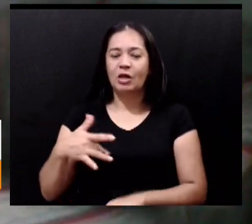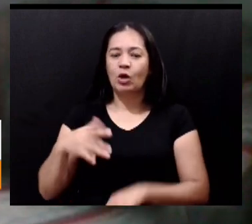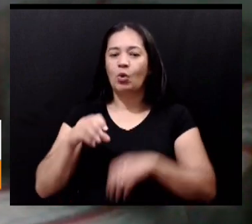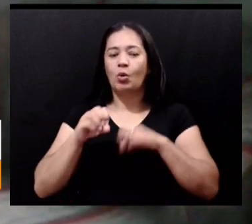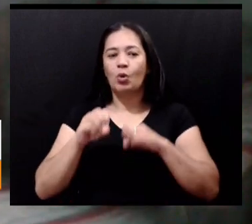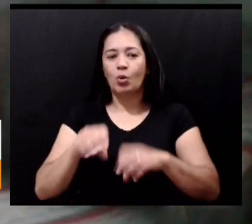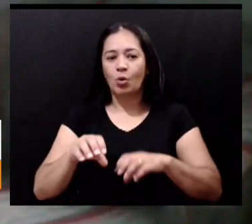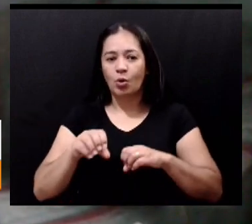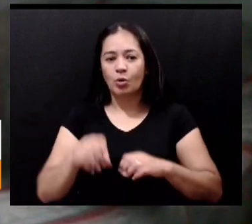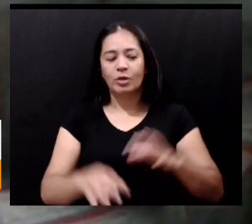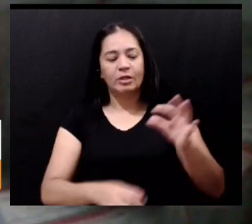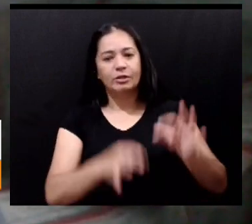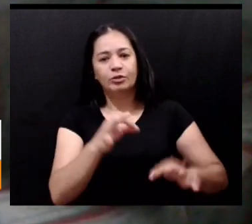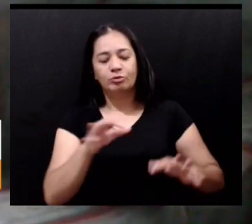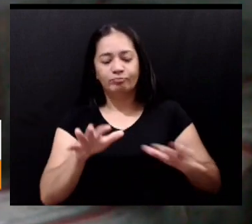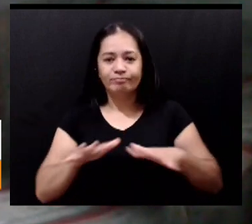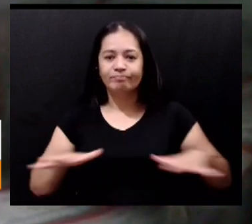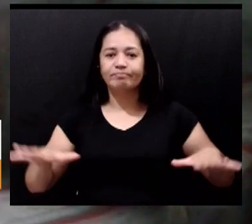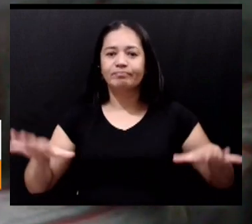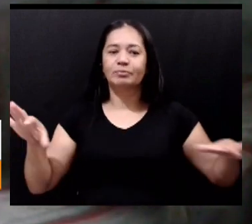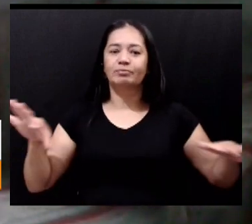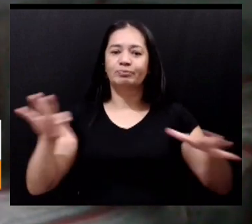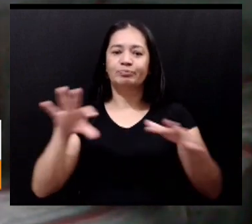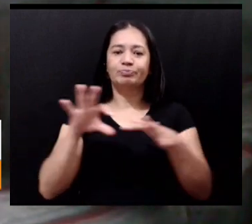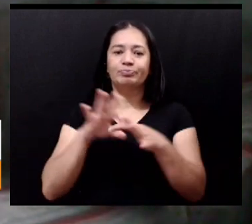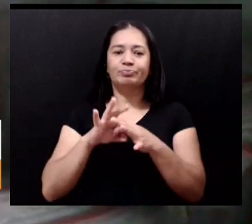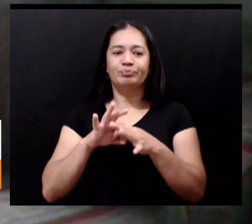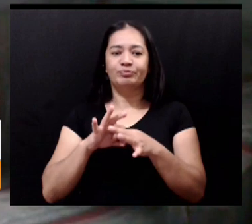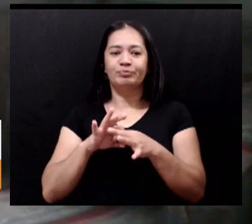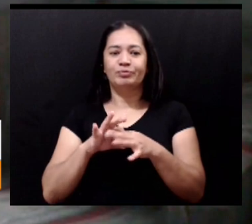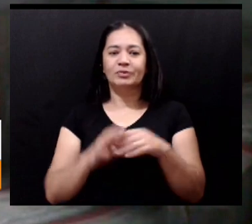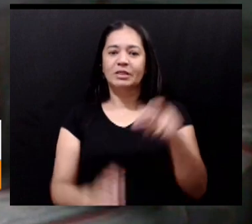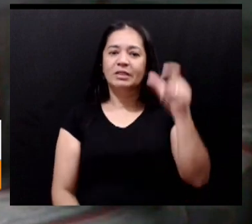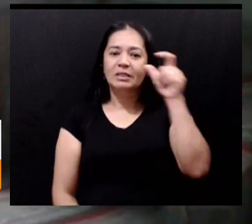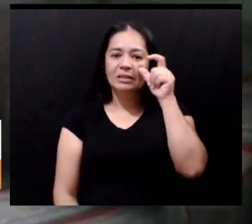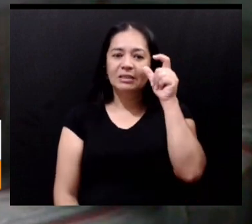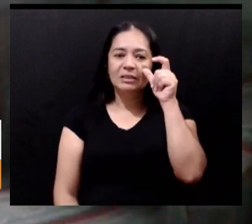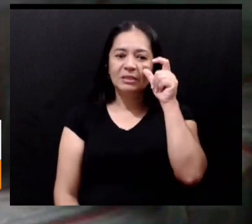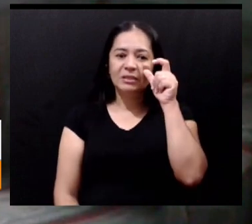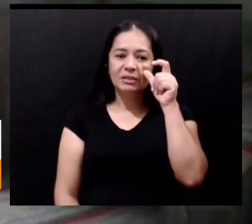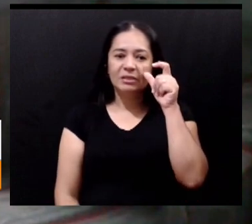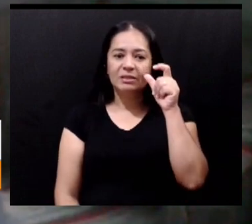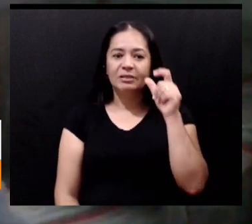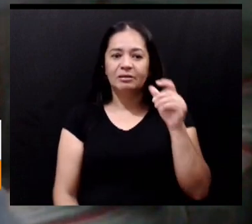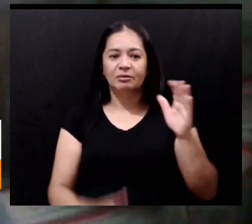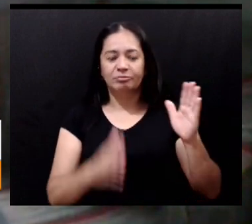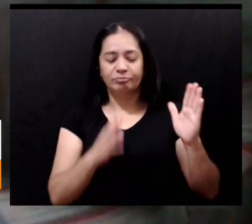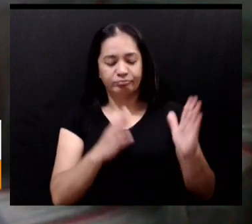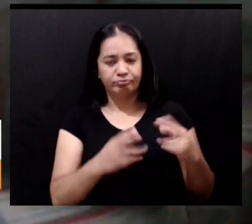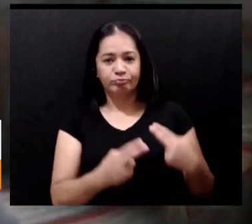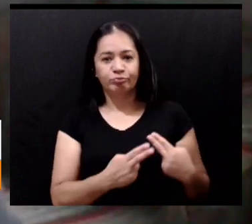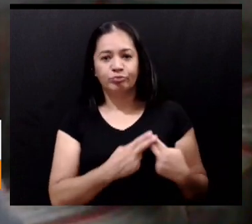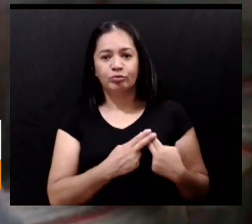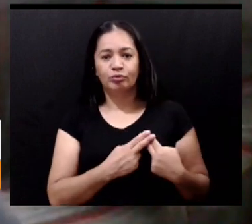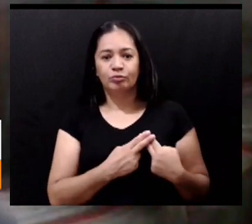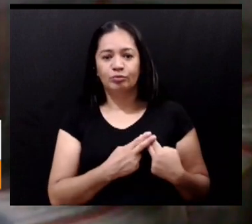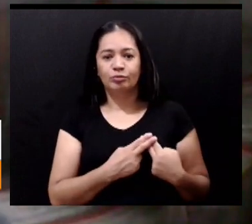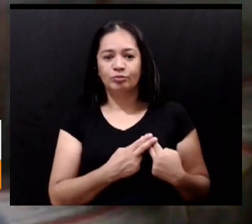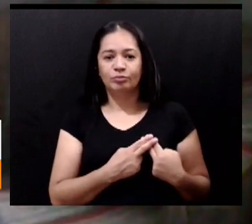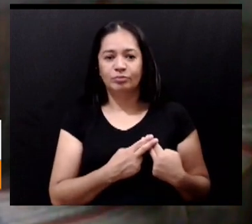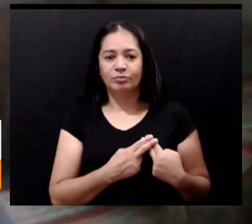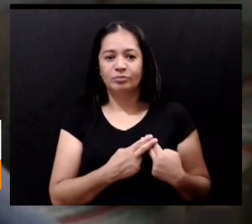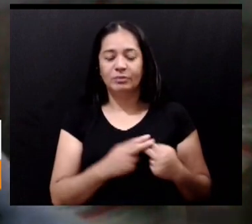jurídica, que interessaram em processos de enlutamento. Né? Então, essa é a função